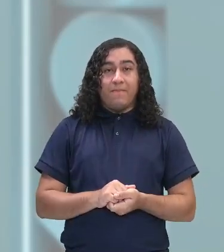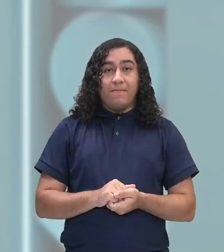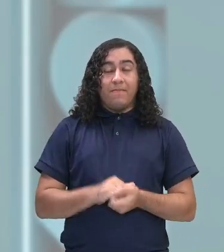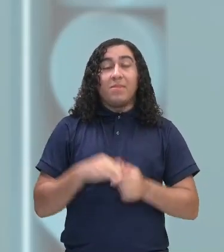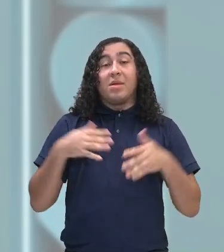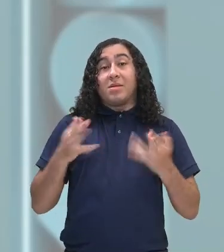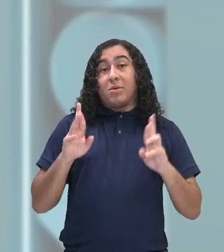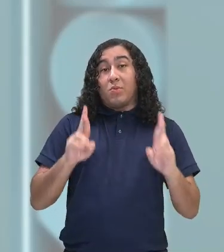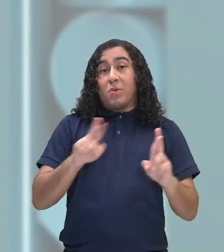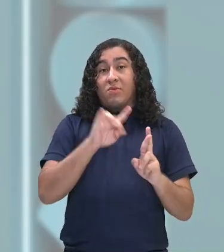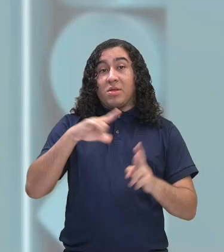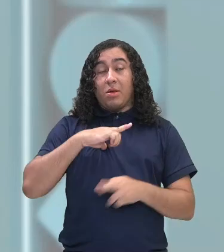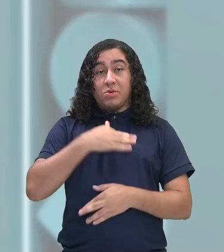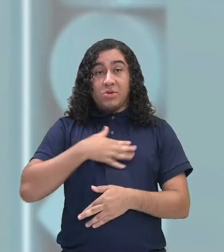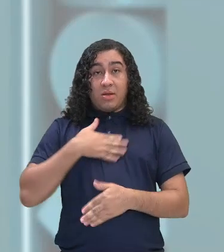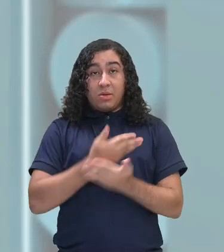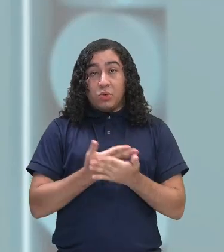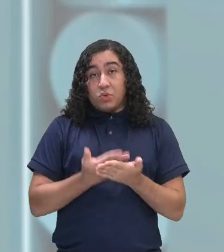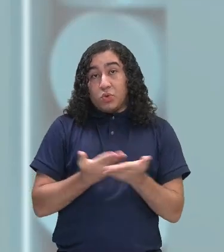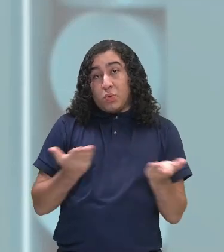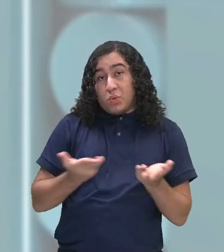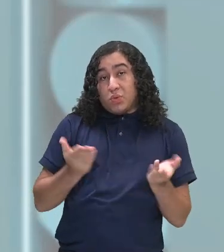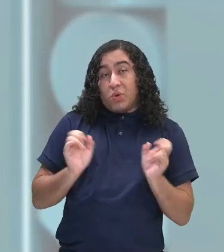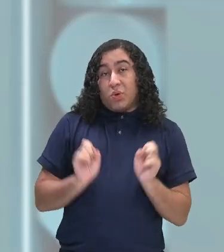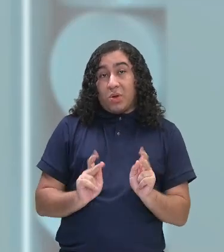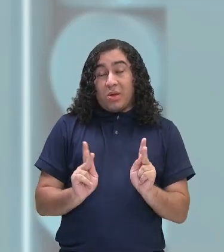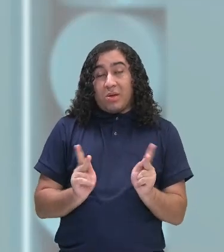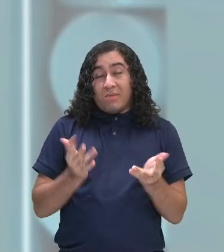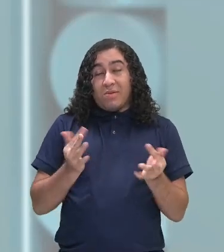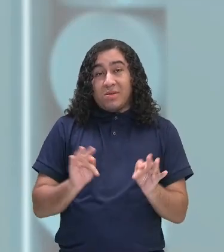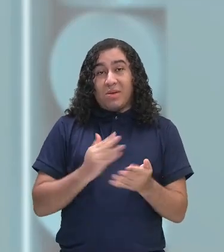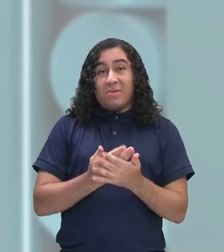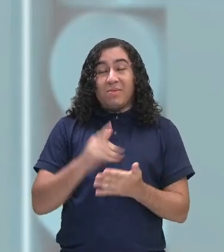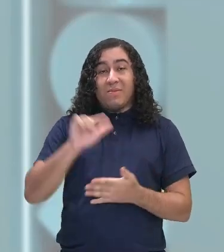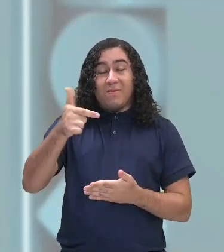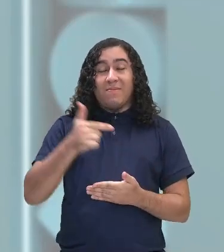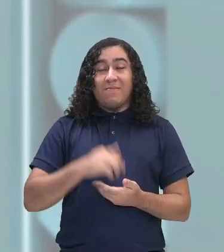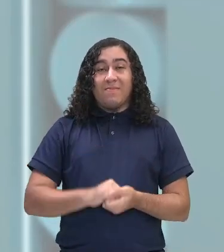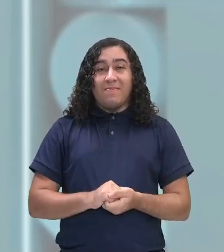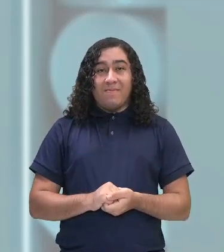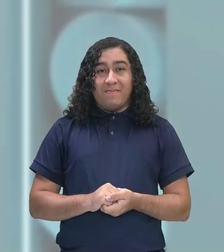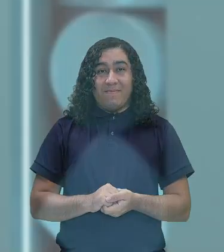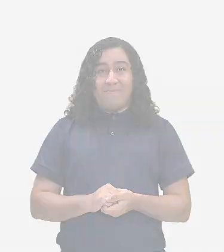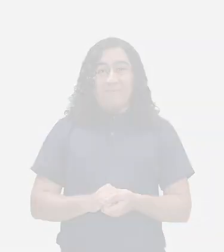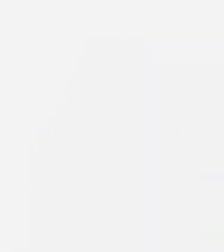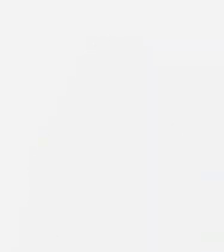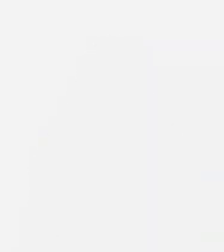espero que vocês tenham gostado da aula de hoje e nós nos vemos na próxima. Até lá!